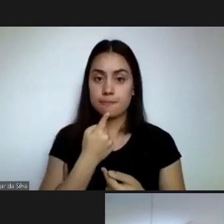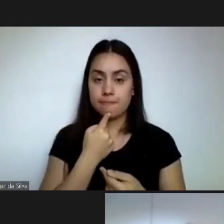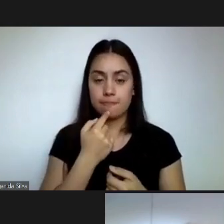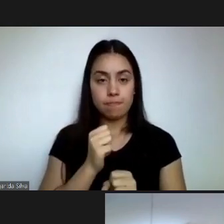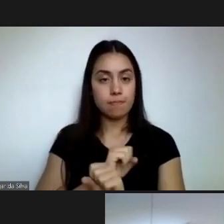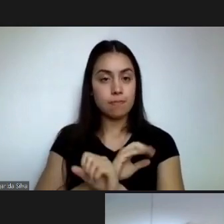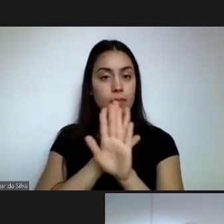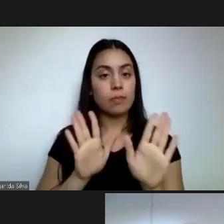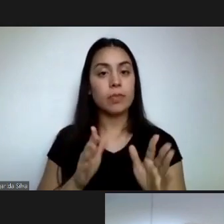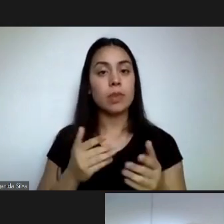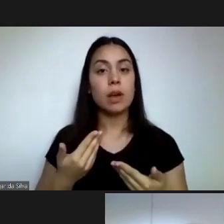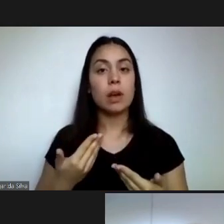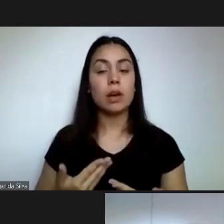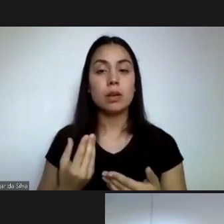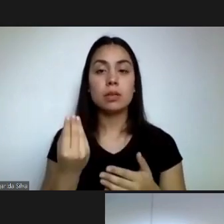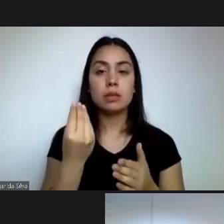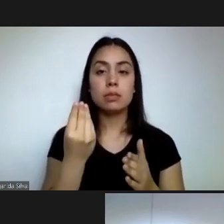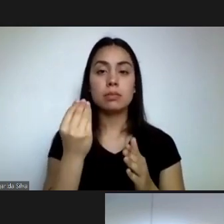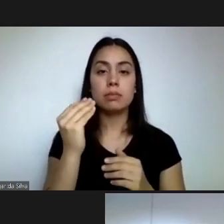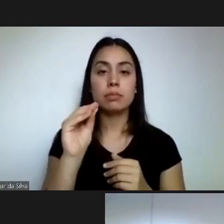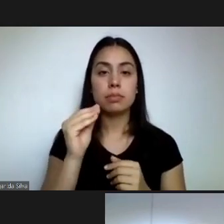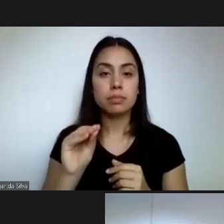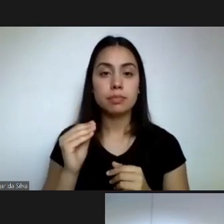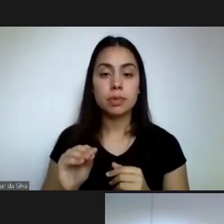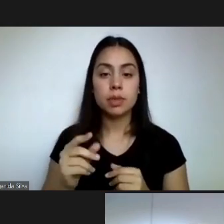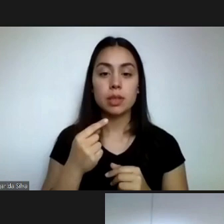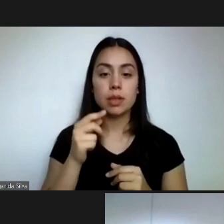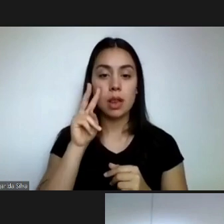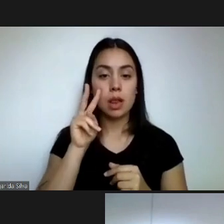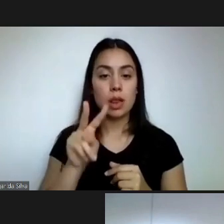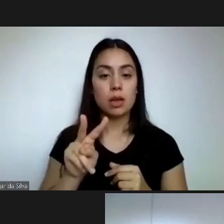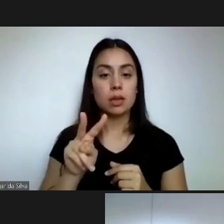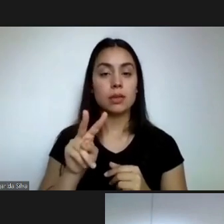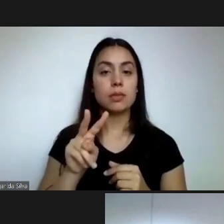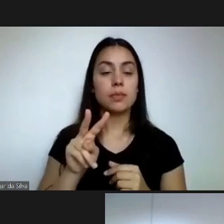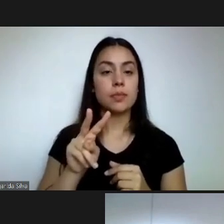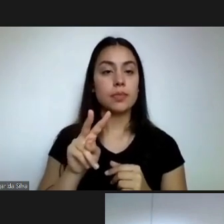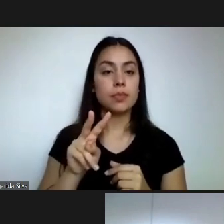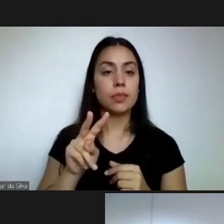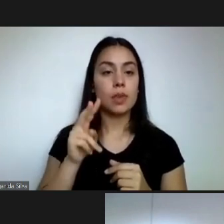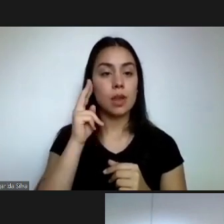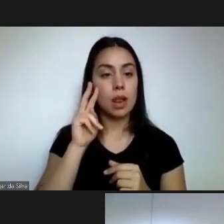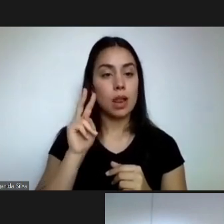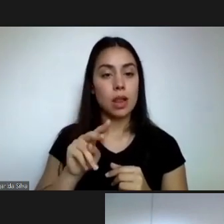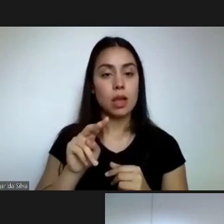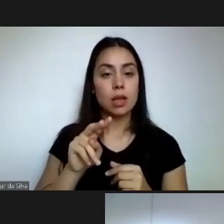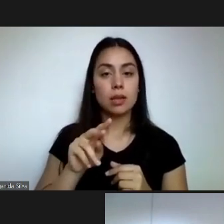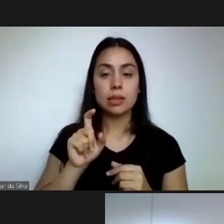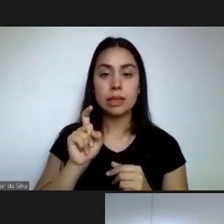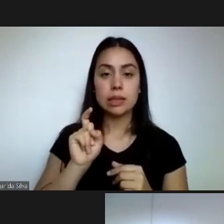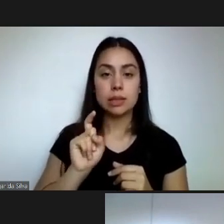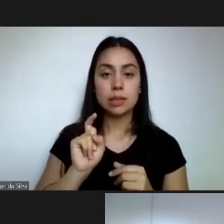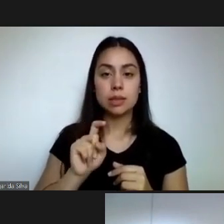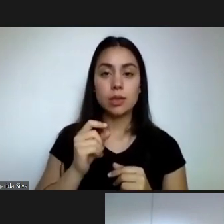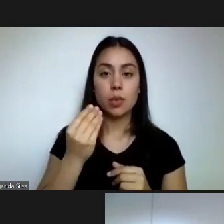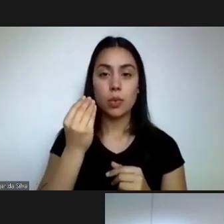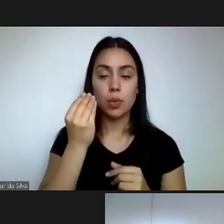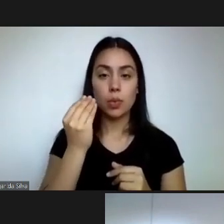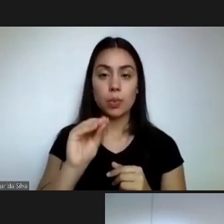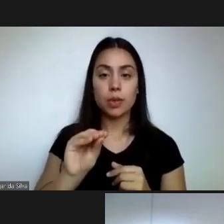alguns comentários que me parecem bastante interessantes, aqui selecionados pela doutora Maria de Jesus Rodrigues e que são muito pertinentes. Temos